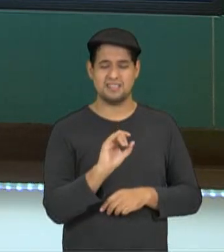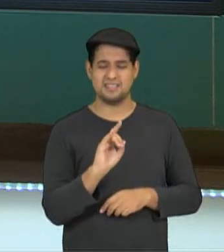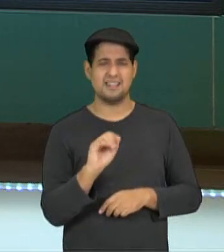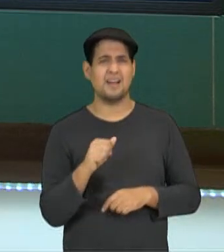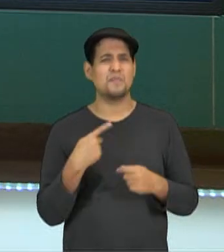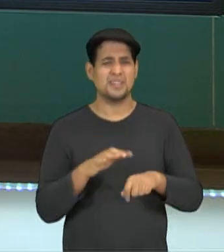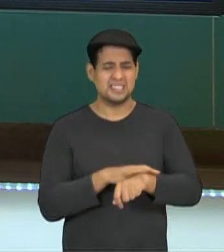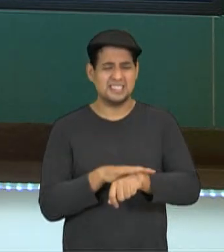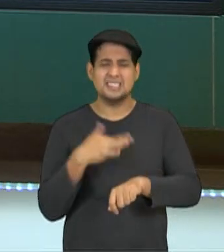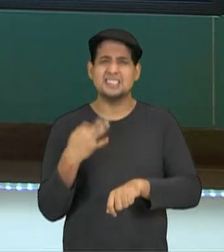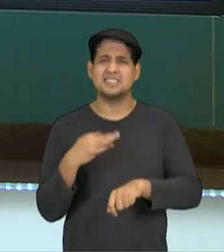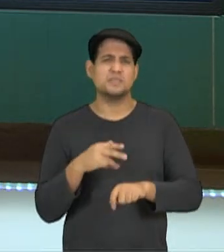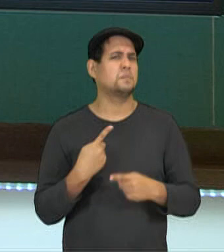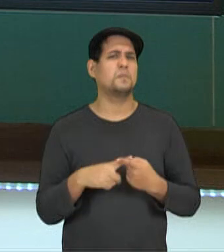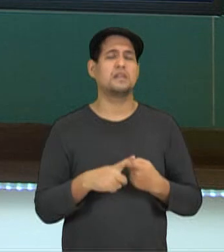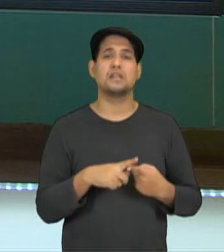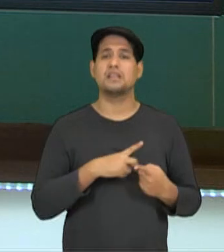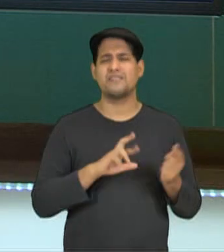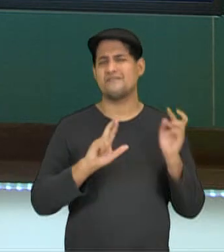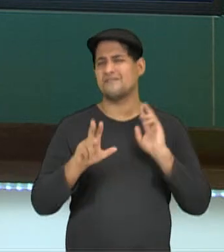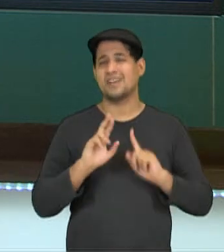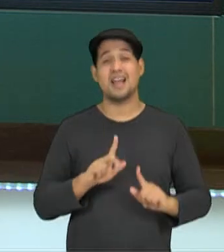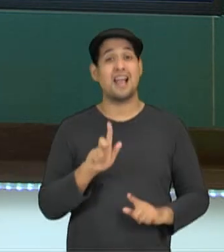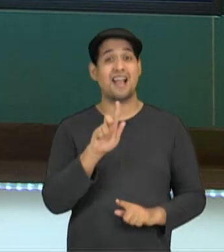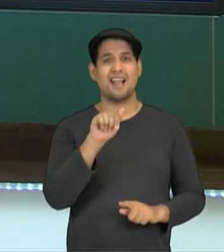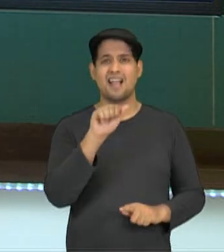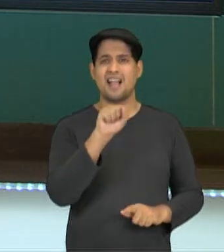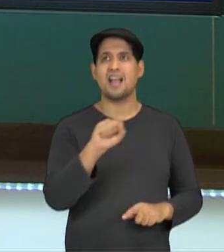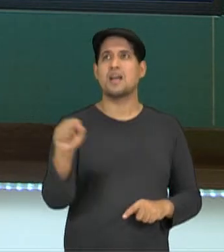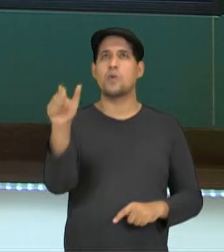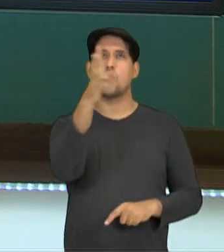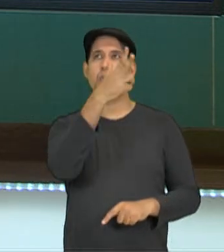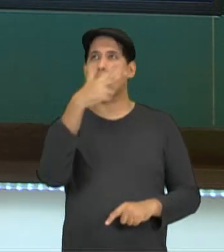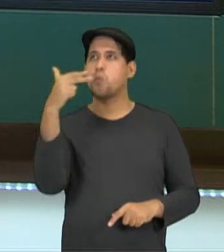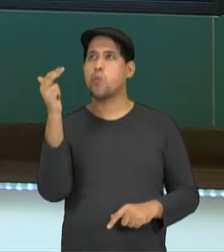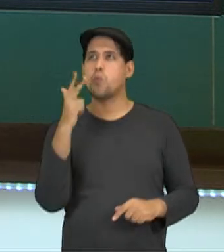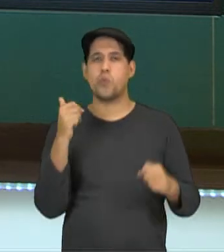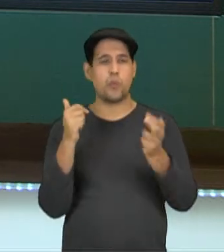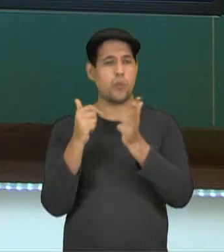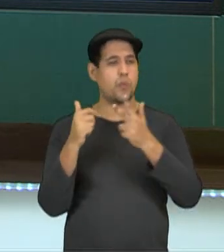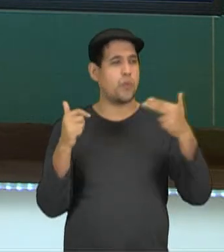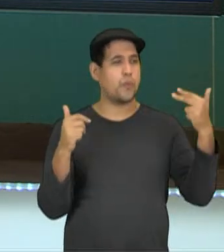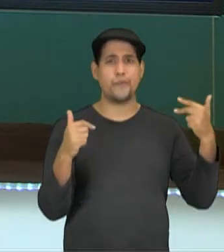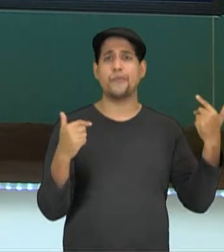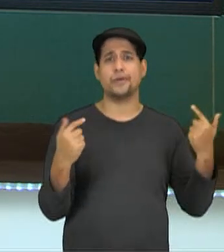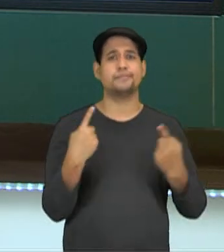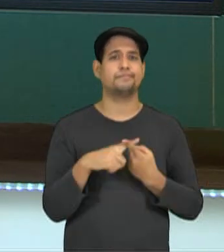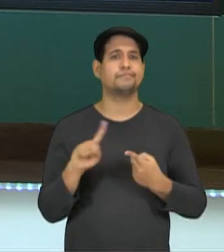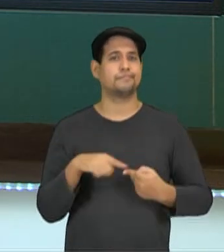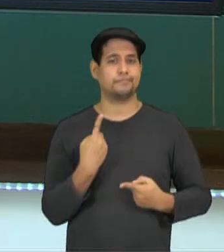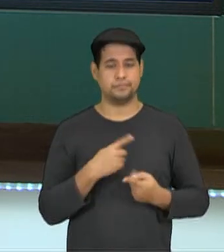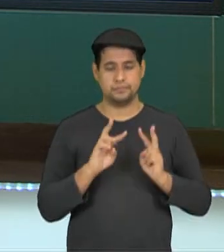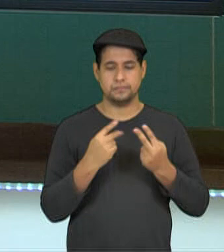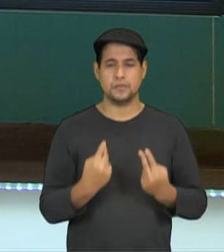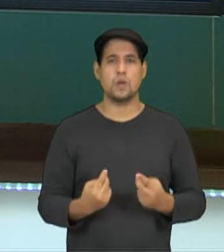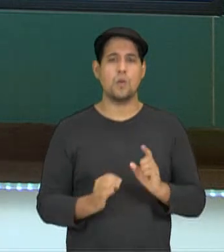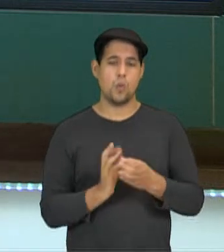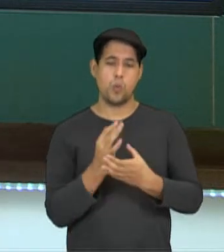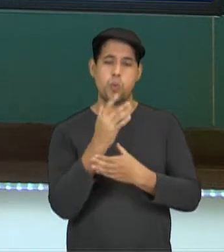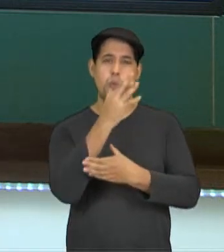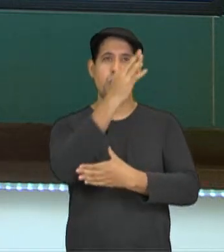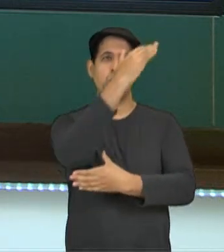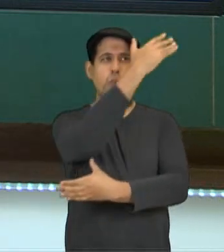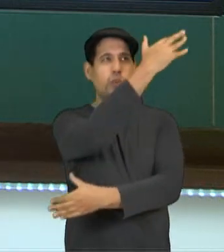ela é causada? Então existem muitos gases que nós, infelizmente, pelas nossas atividades humanas, emitimos